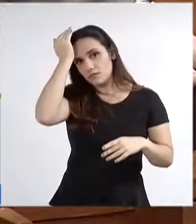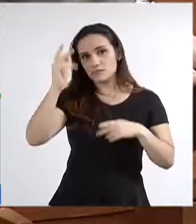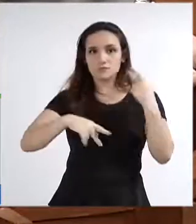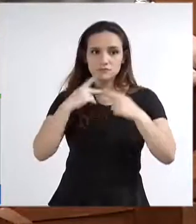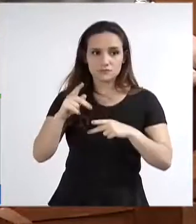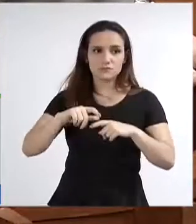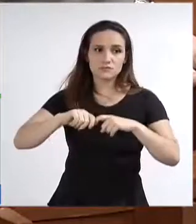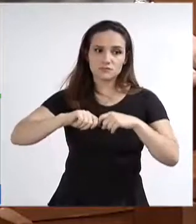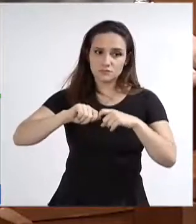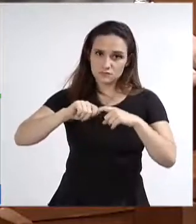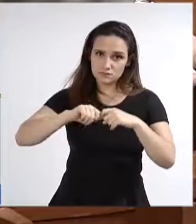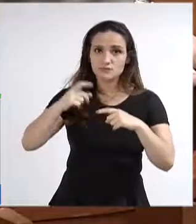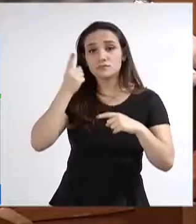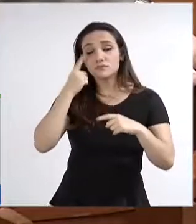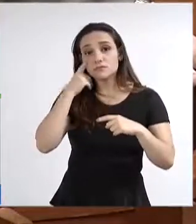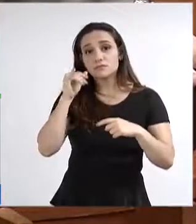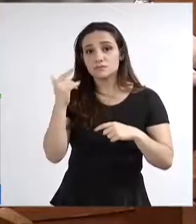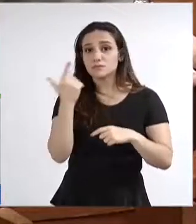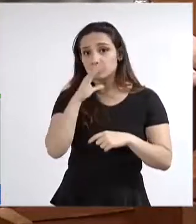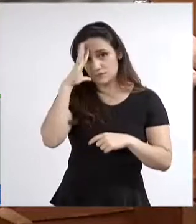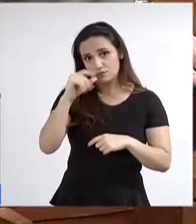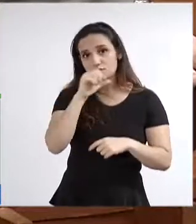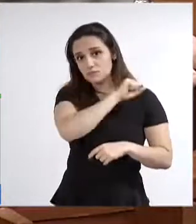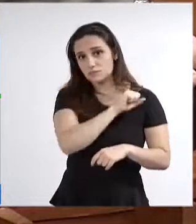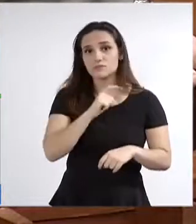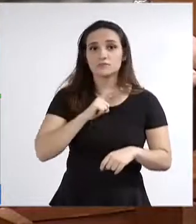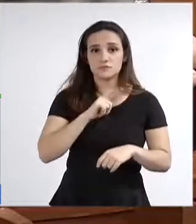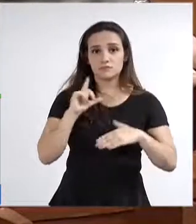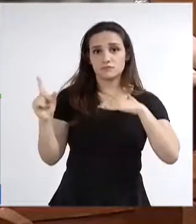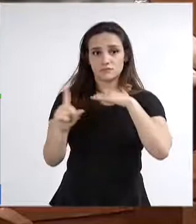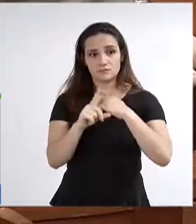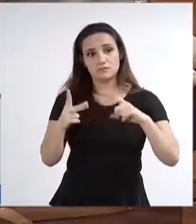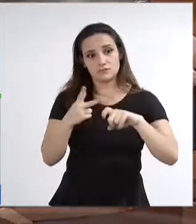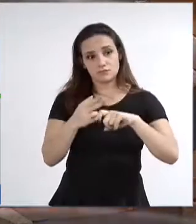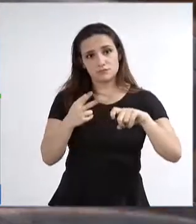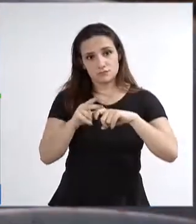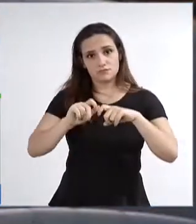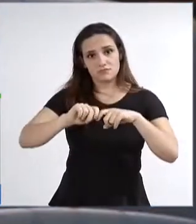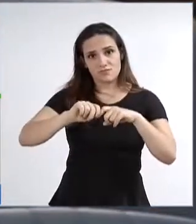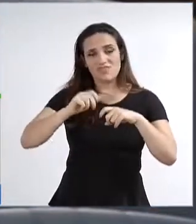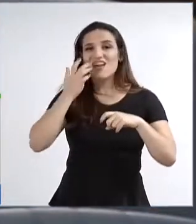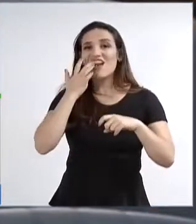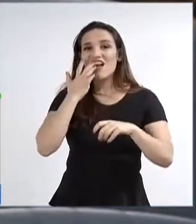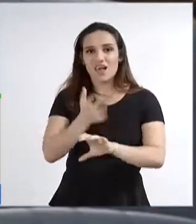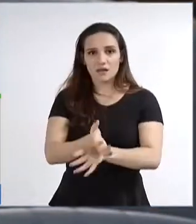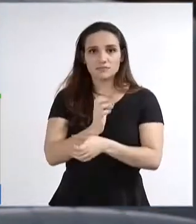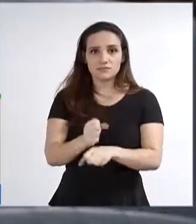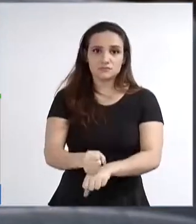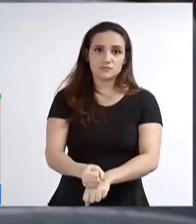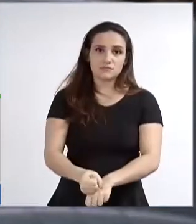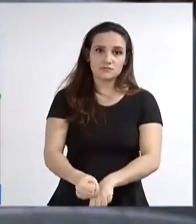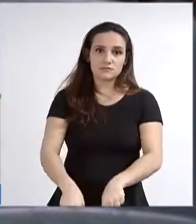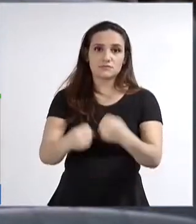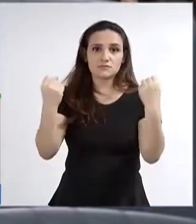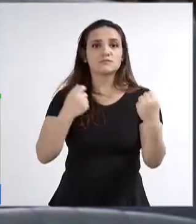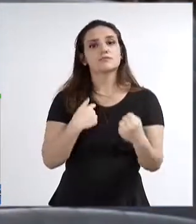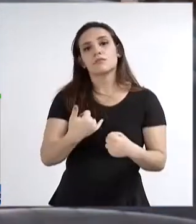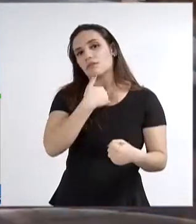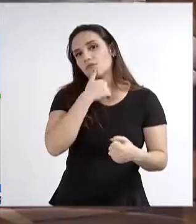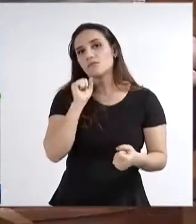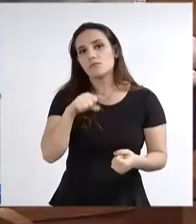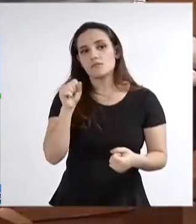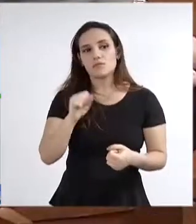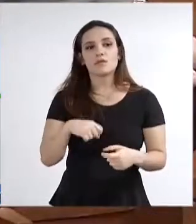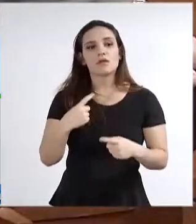ortopédica, discutindo ali para que nós, num espaço curto de tempo, a gente tenha a situação resolvida. A gente fica triste, a gente lamenta